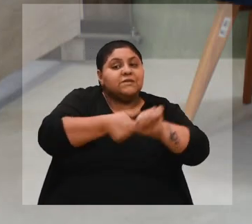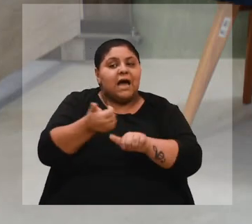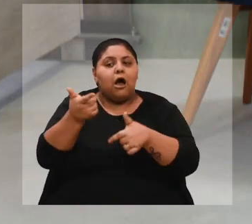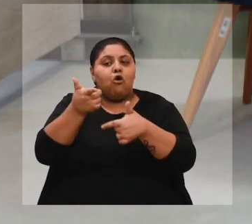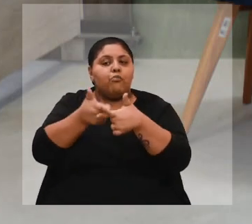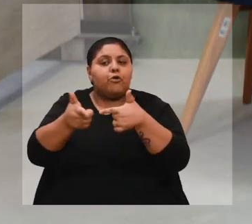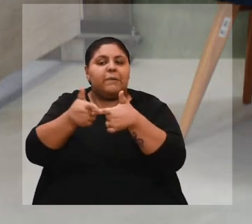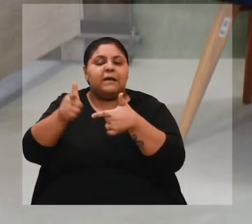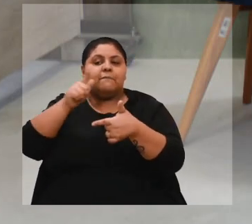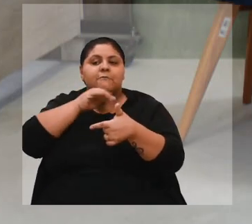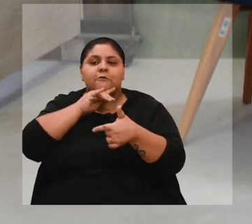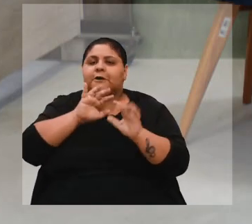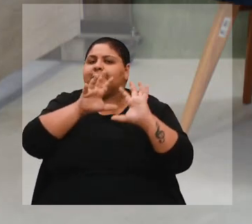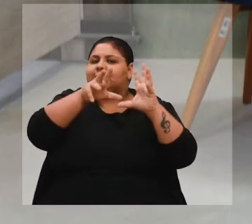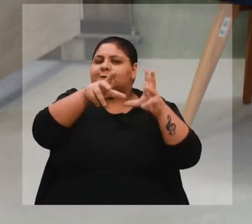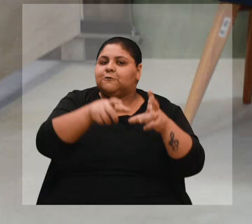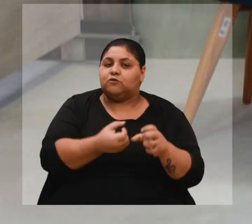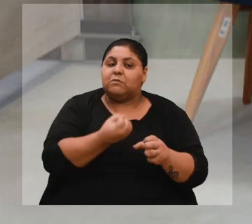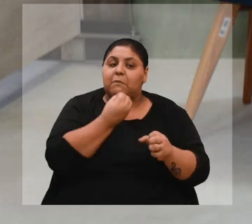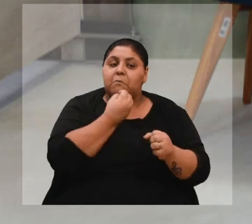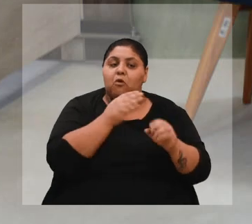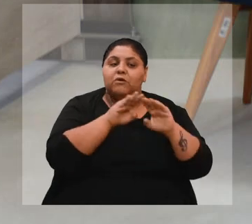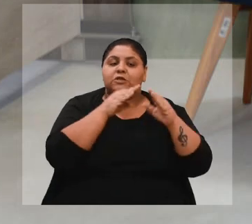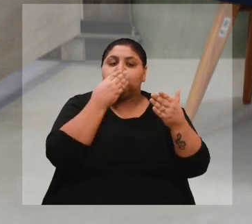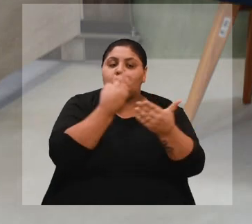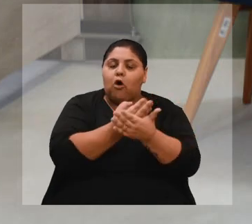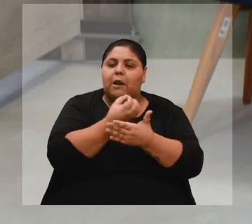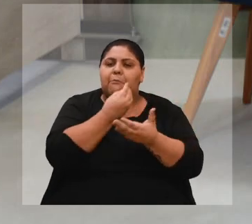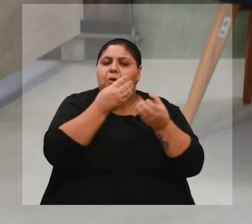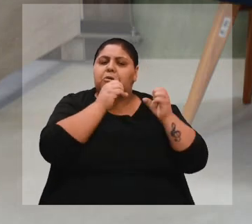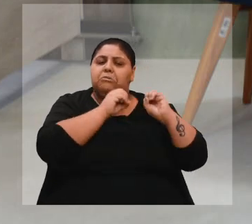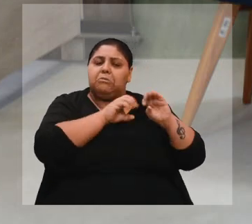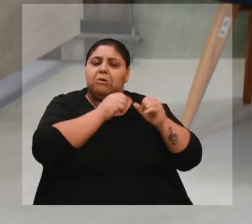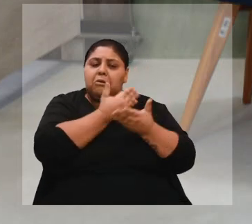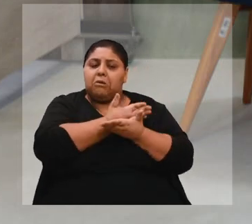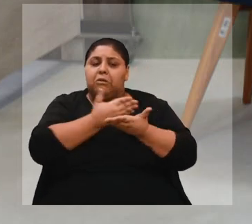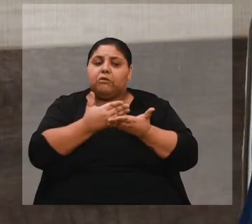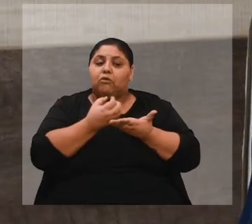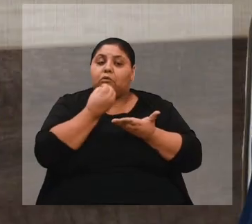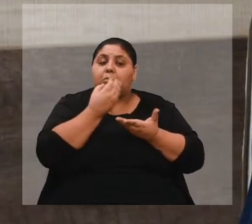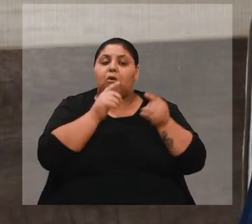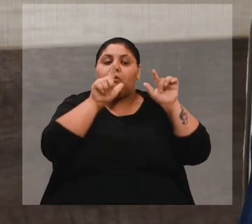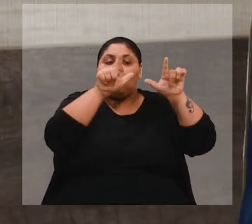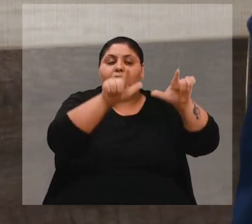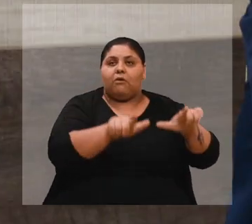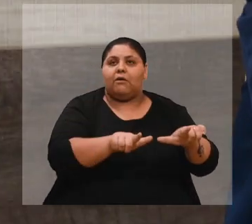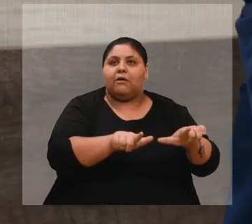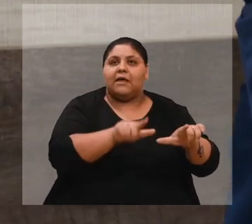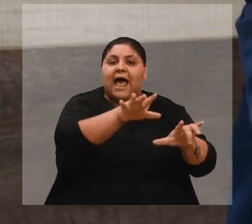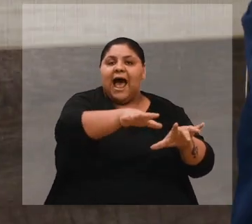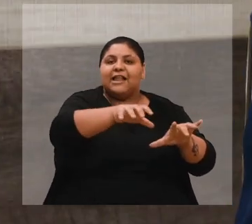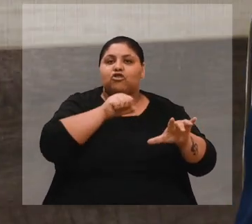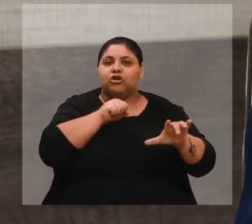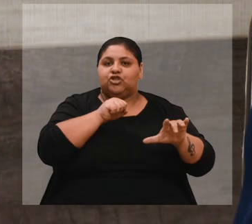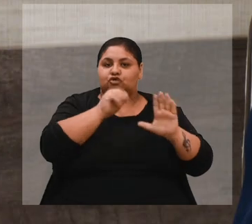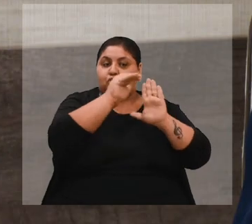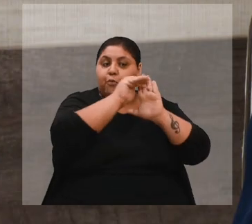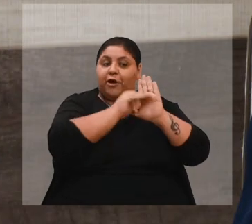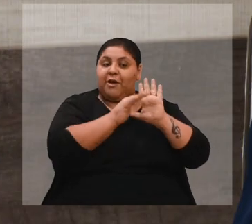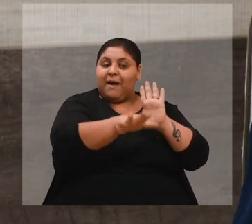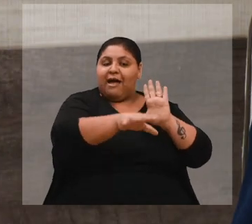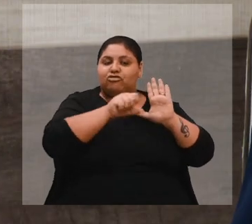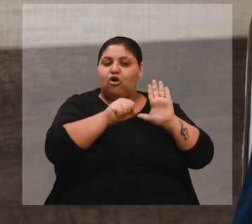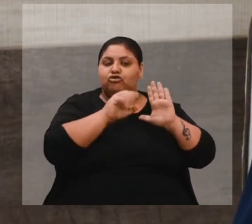uma situação ruim em tudo é numa boa escola, numa boa educação, e isso começa com um bom ambiente. Então o Adote uma